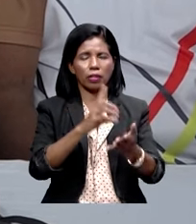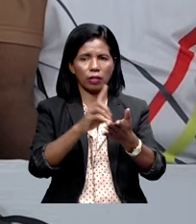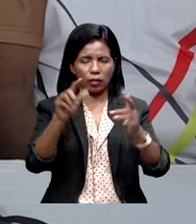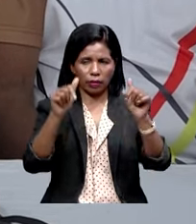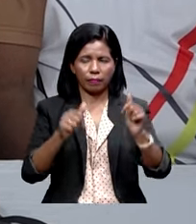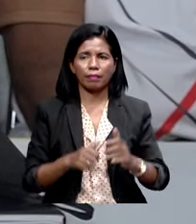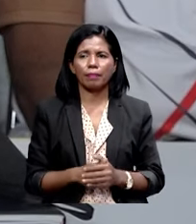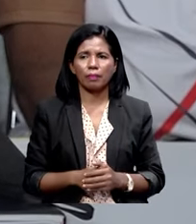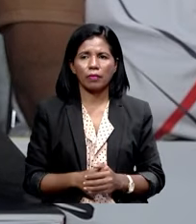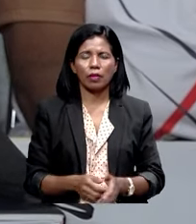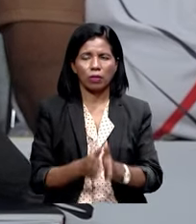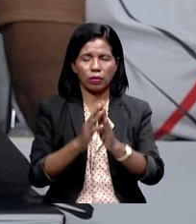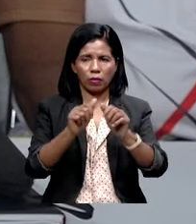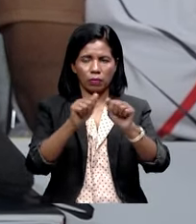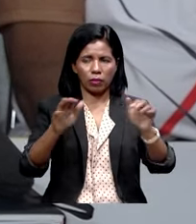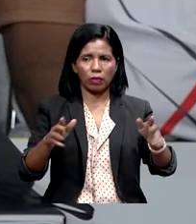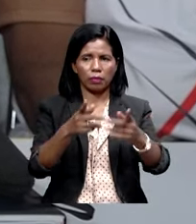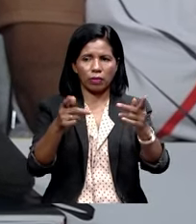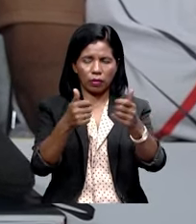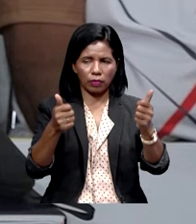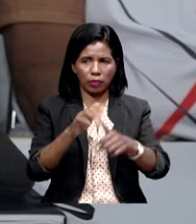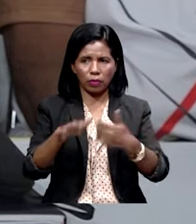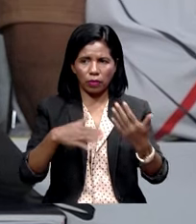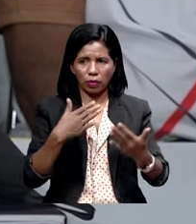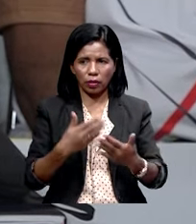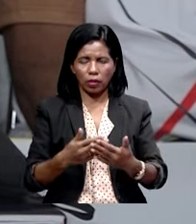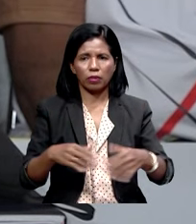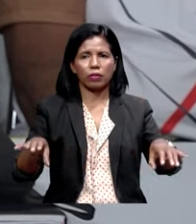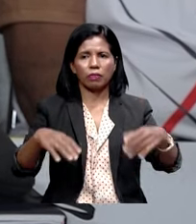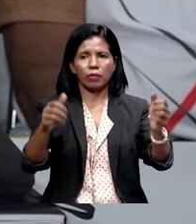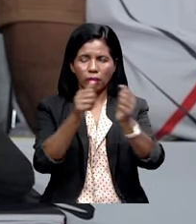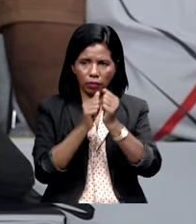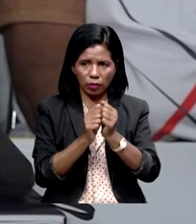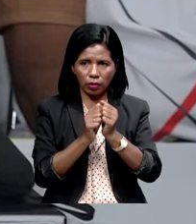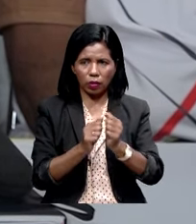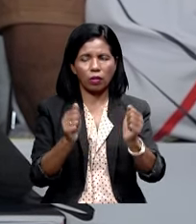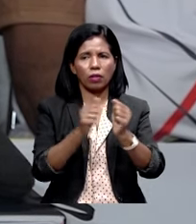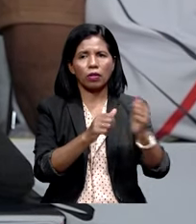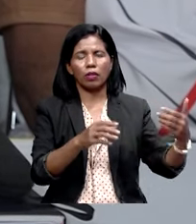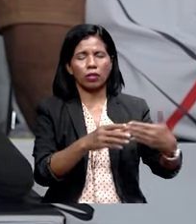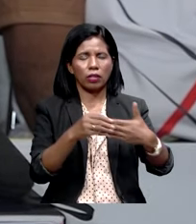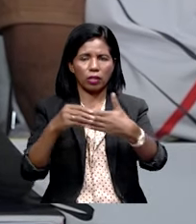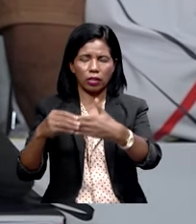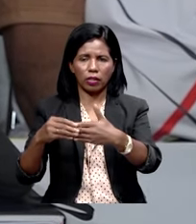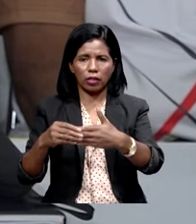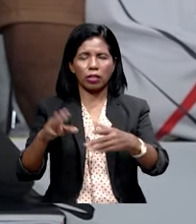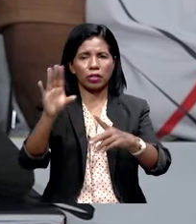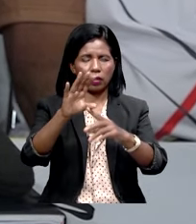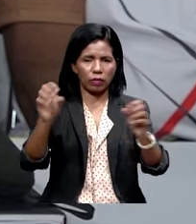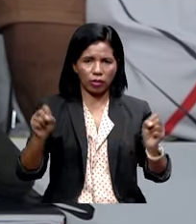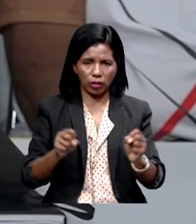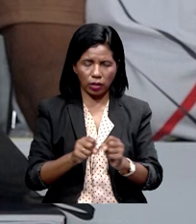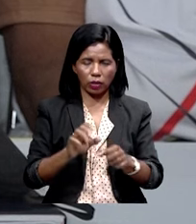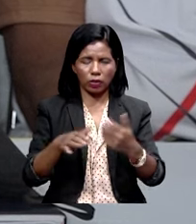O administrador do posto administrativo Xira, atu coordena com o líder comunitário Xira, atu forra tendo no